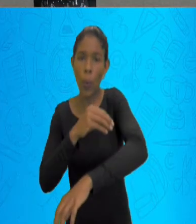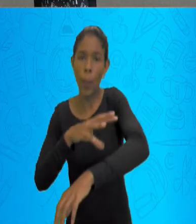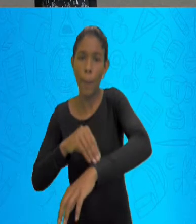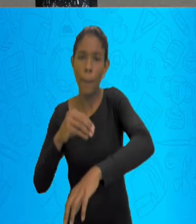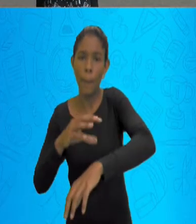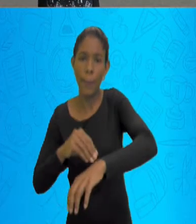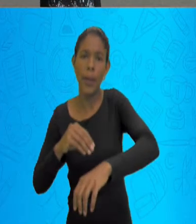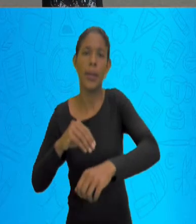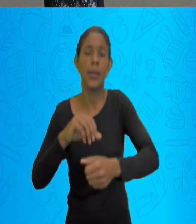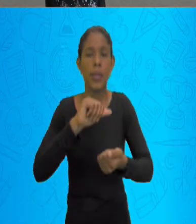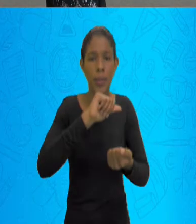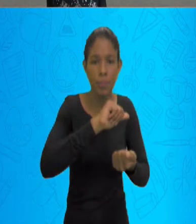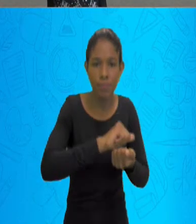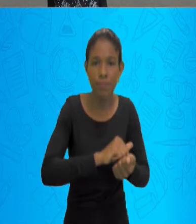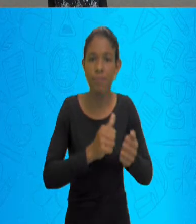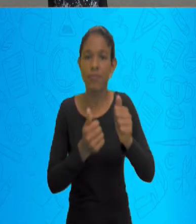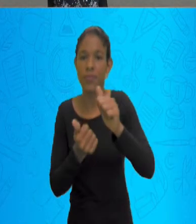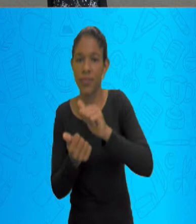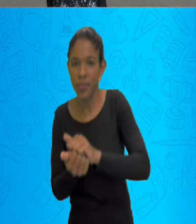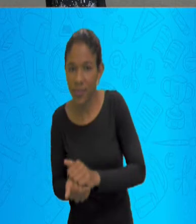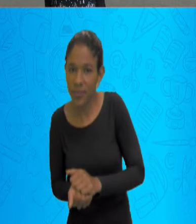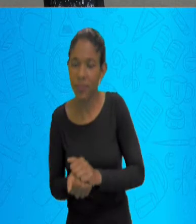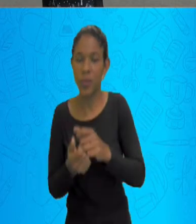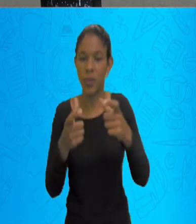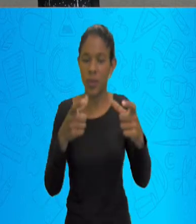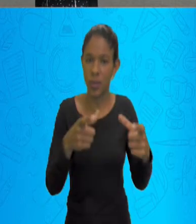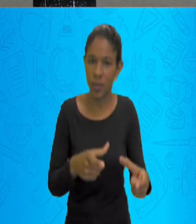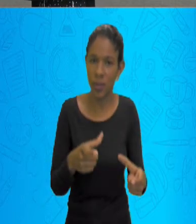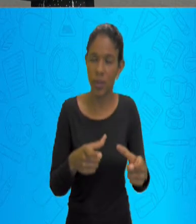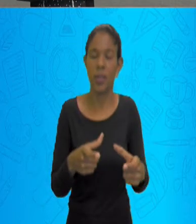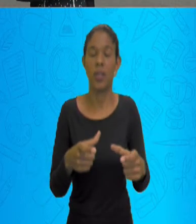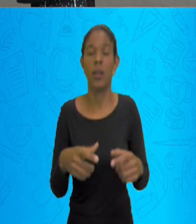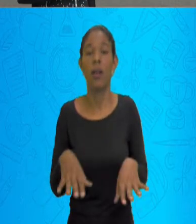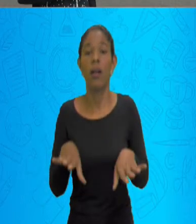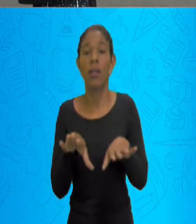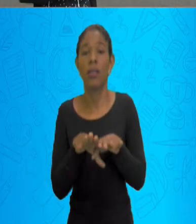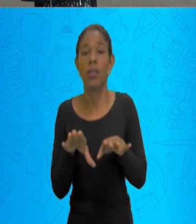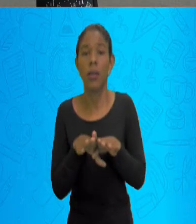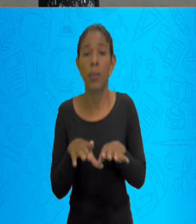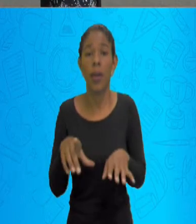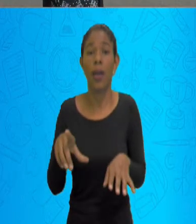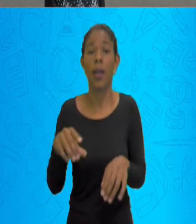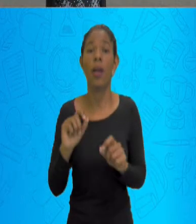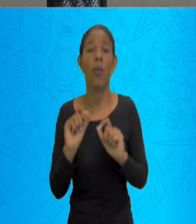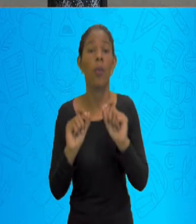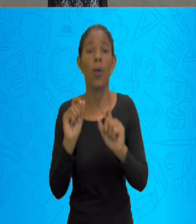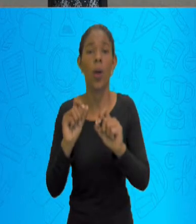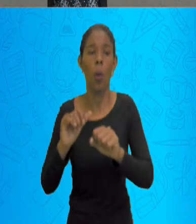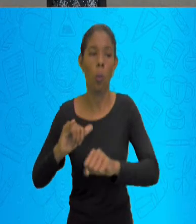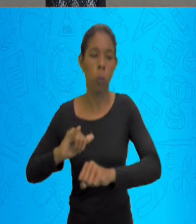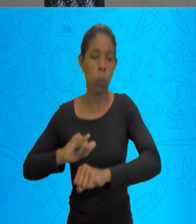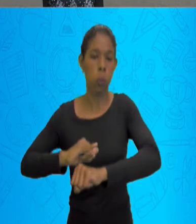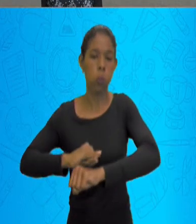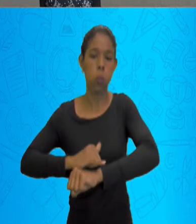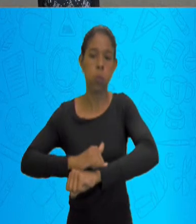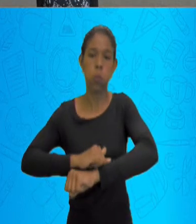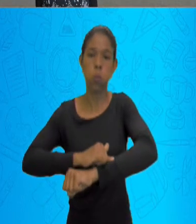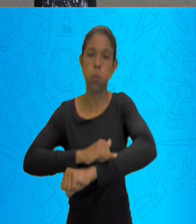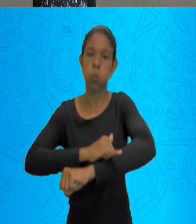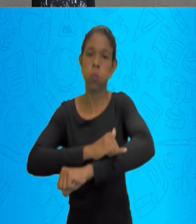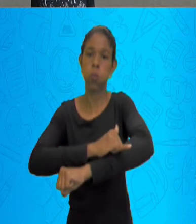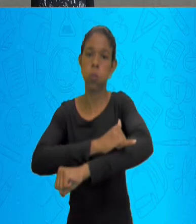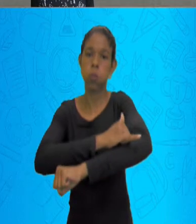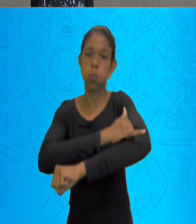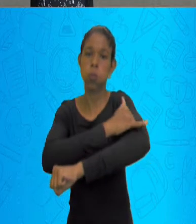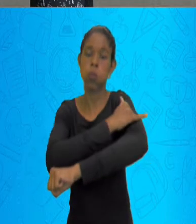coloração, ele também armazena uma quantidade enorme de gordura, porque ele consegue passar o